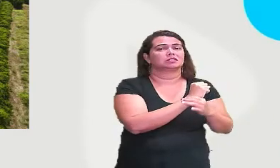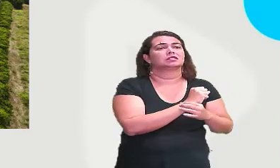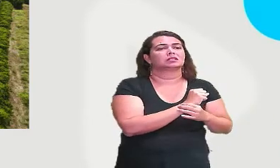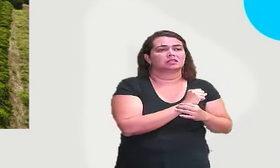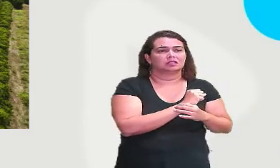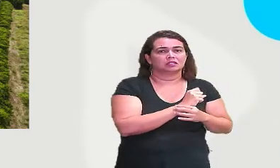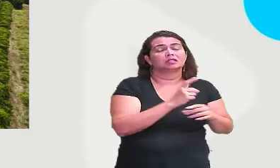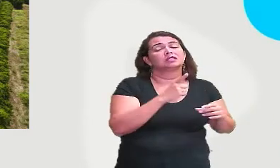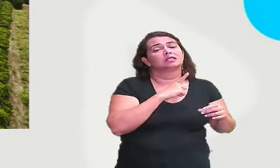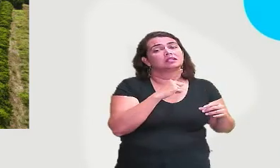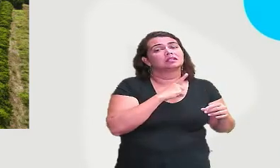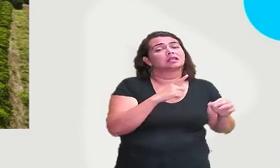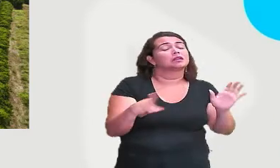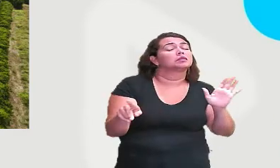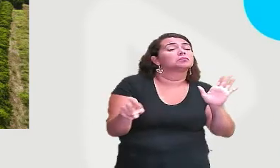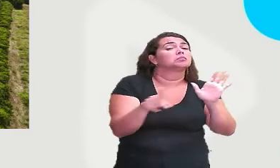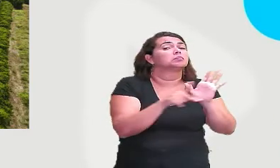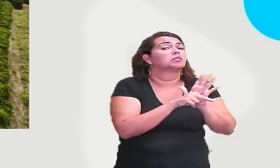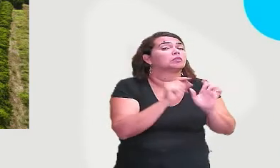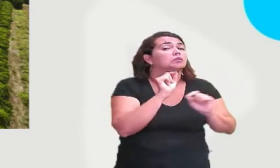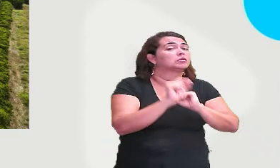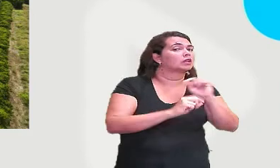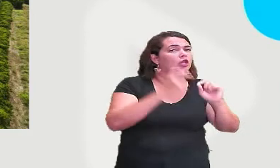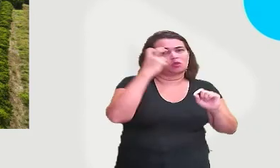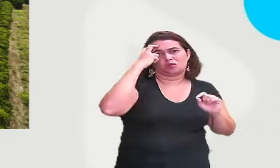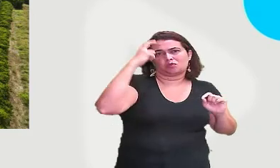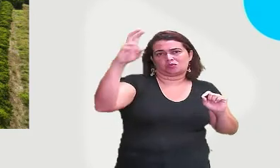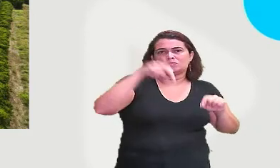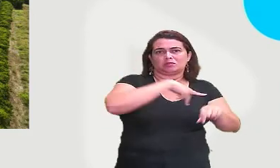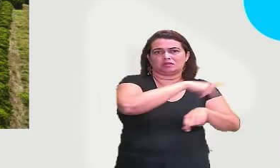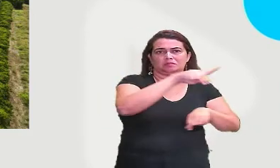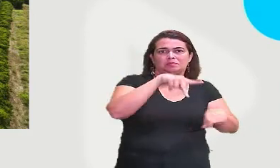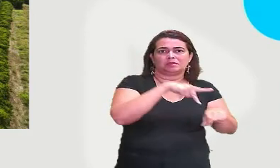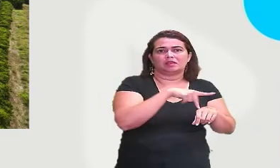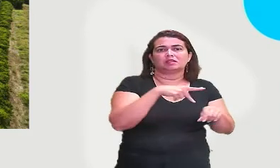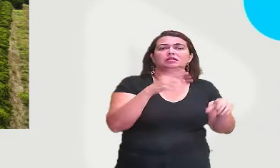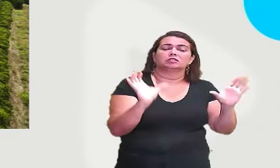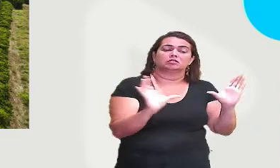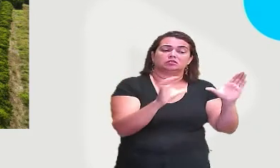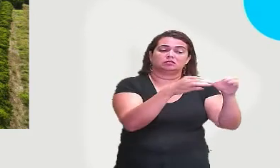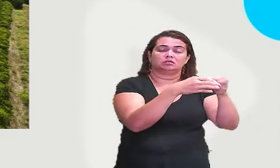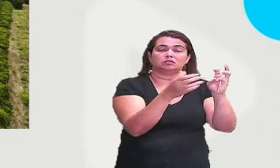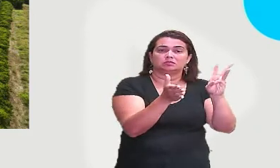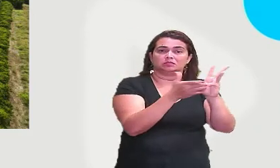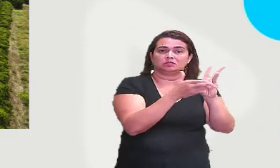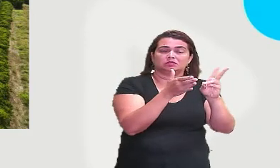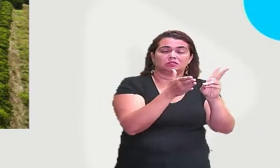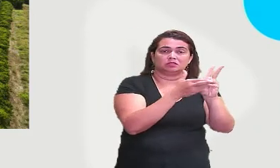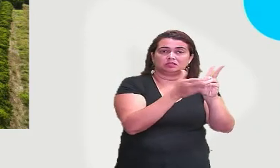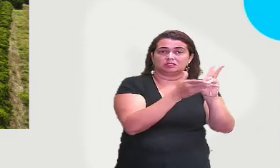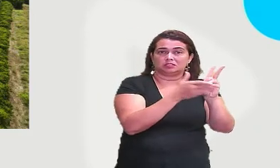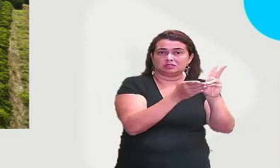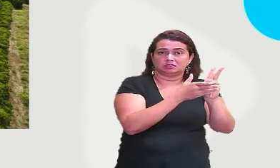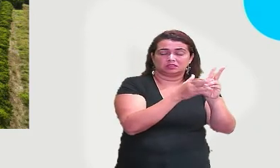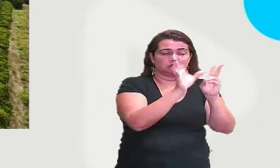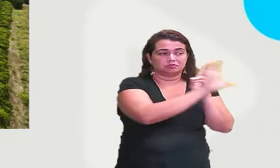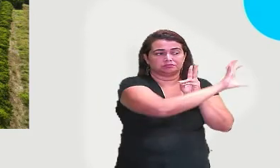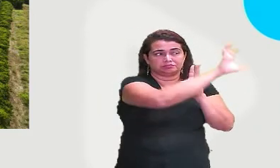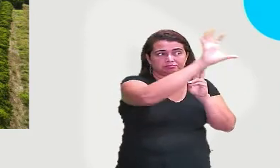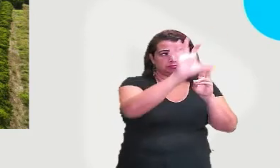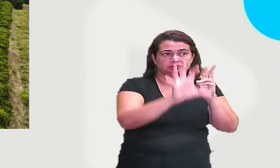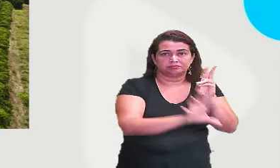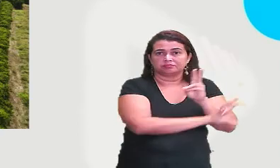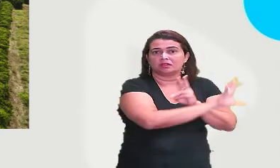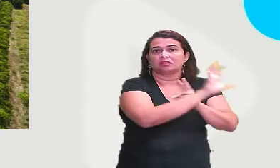esses patrimônios cultural do nosso país, que são os povos indígenas e todas as suas regiões. Também é a missão